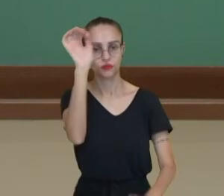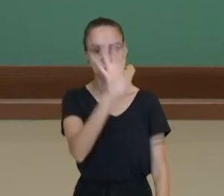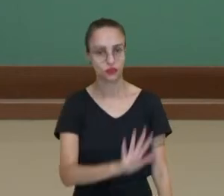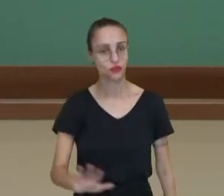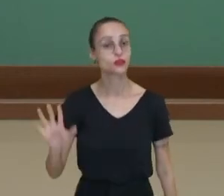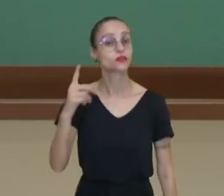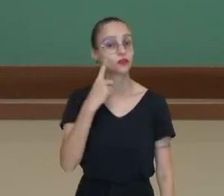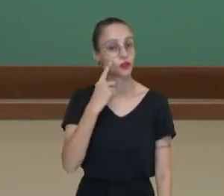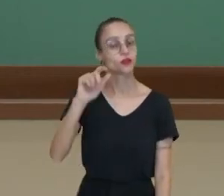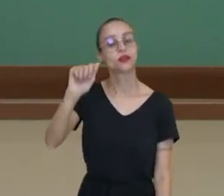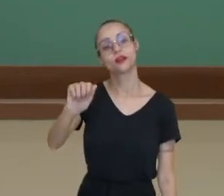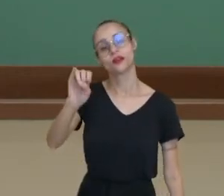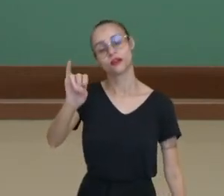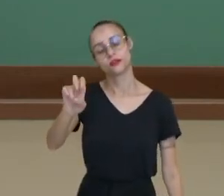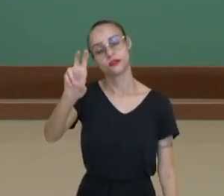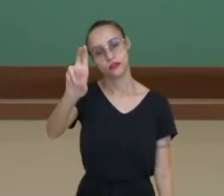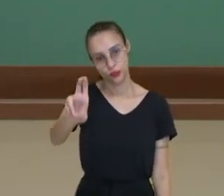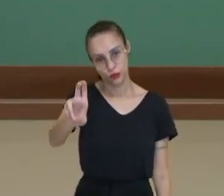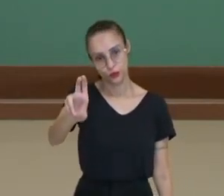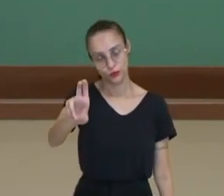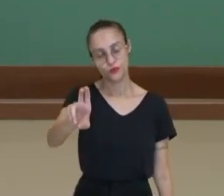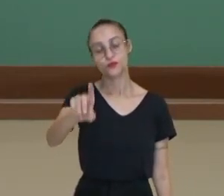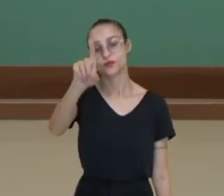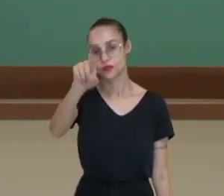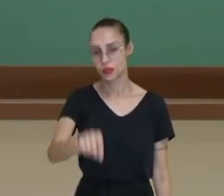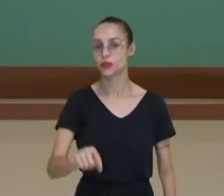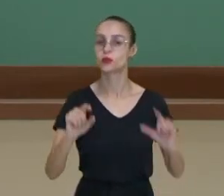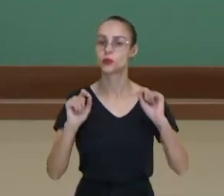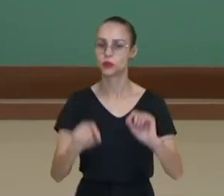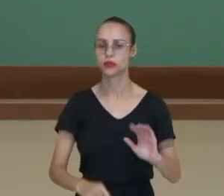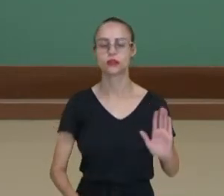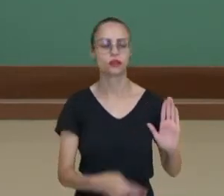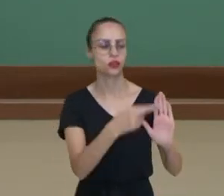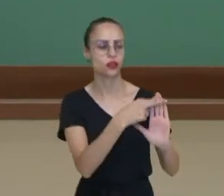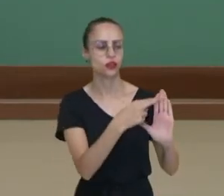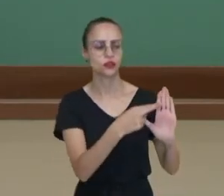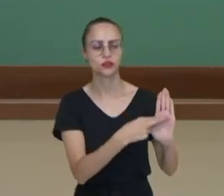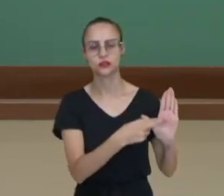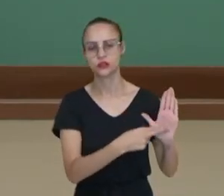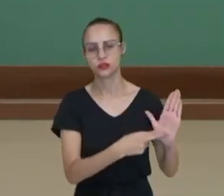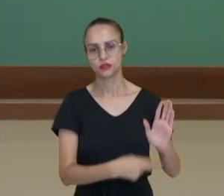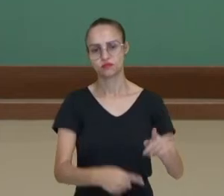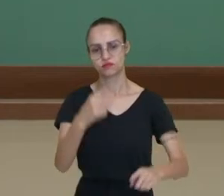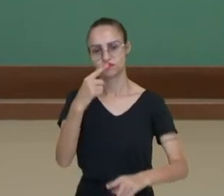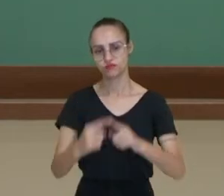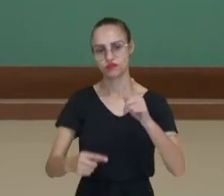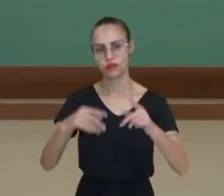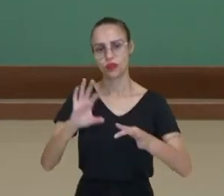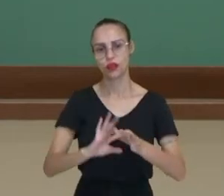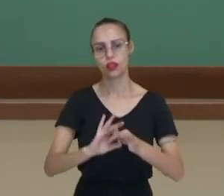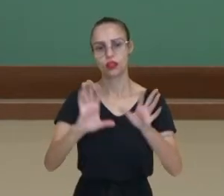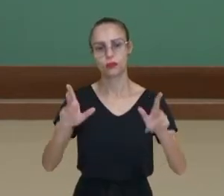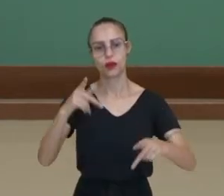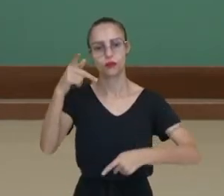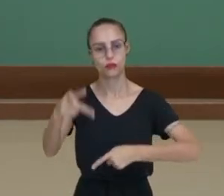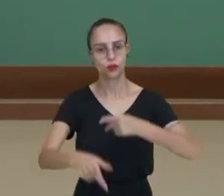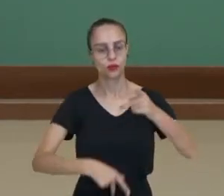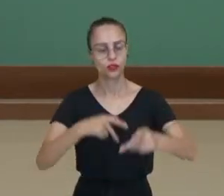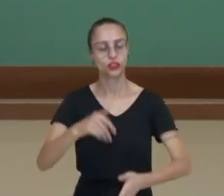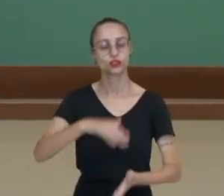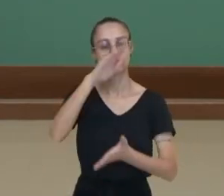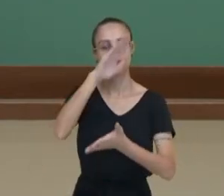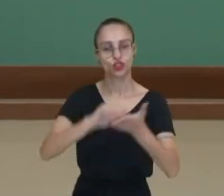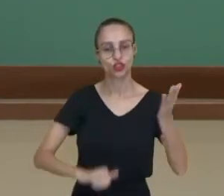ato institucional número 5, AI-5, ele restringia completamente a liberdade da população e tirava direitos